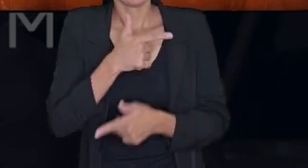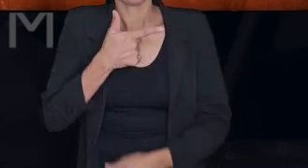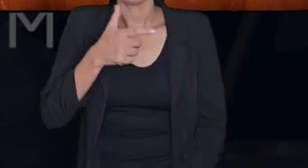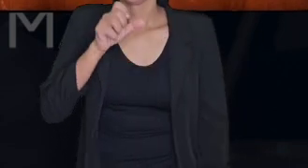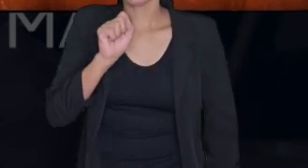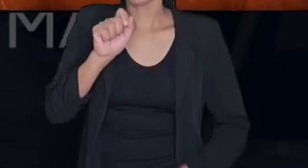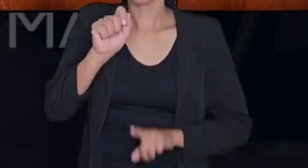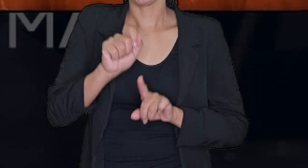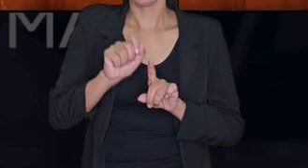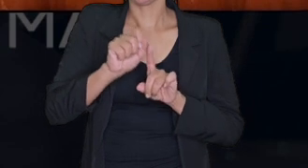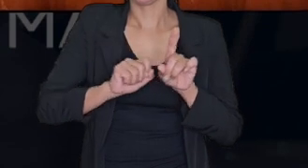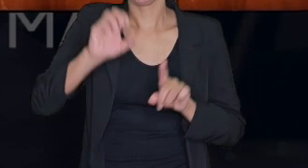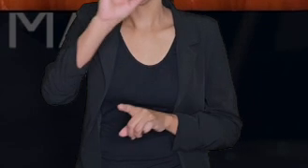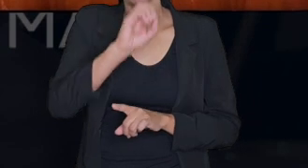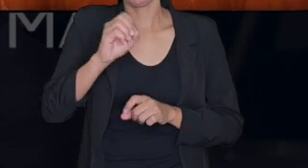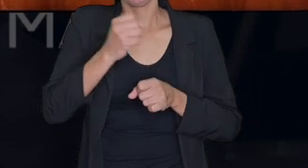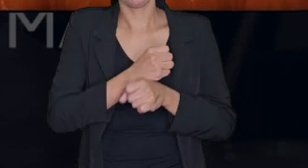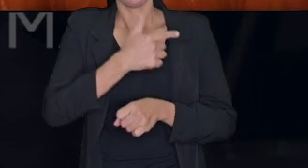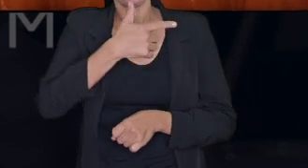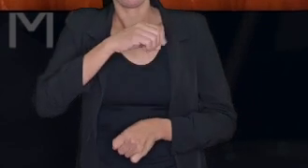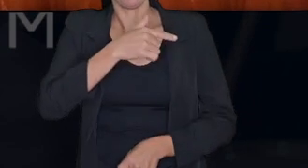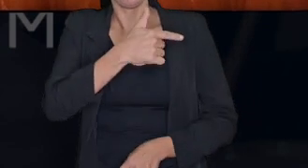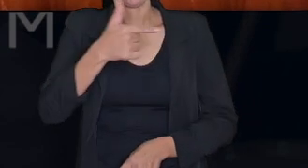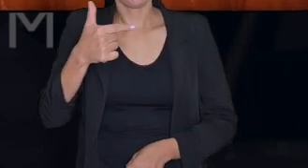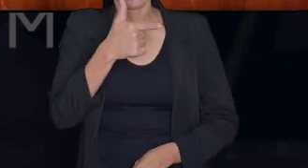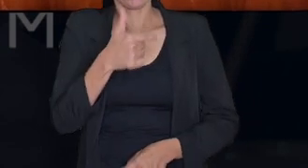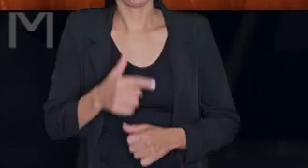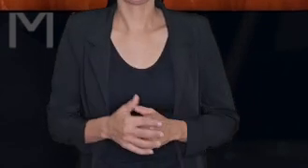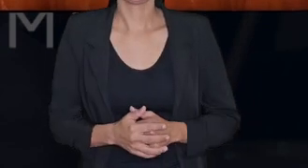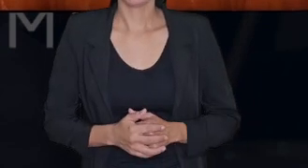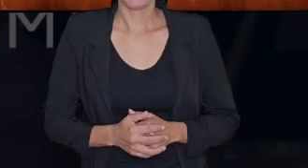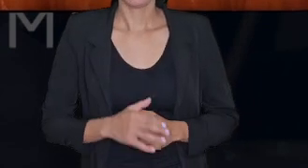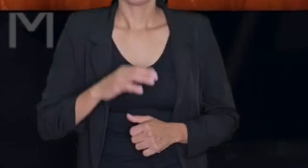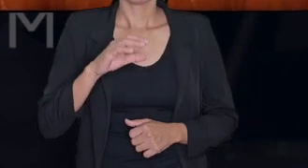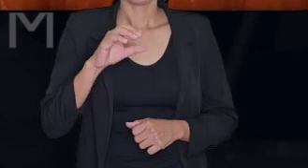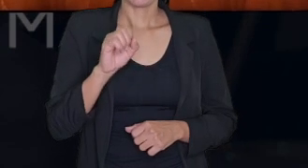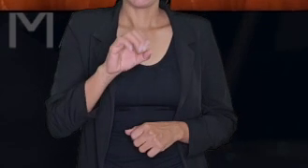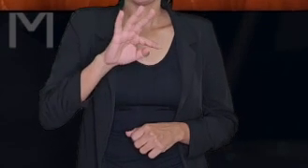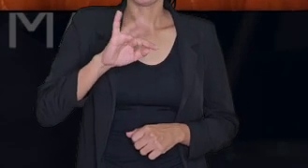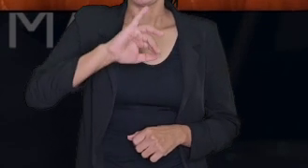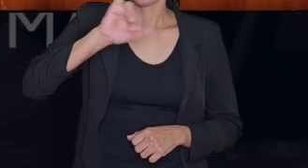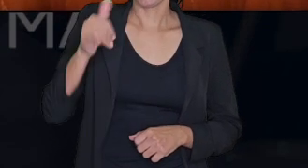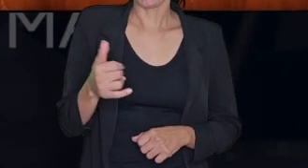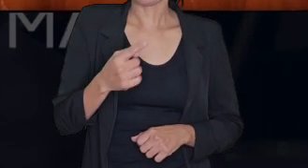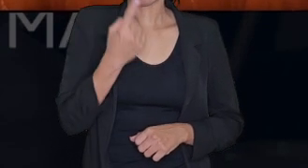próximo. Agora aqui que está lindo. Em 28 de outubro de 2022, o